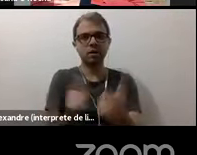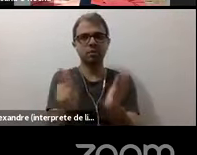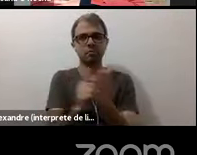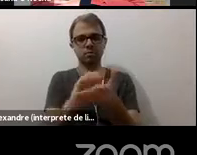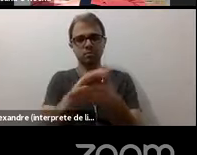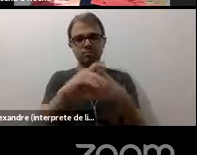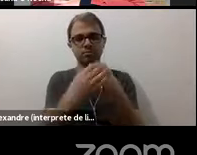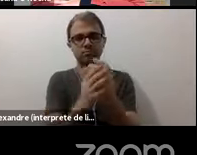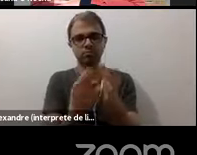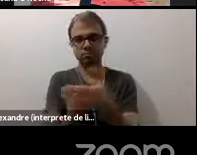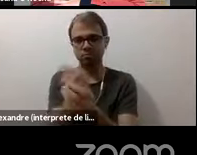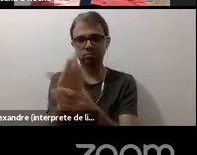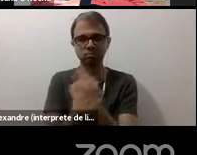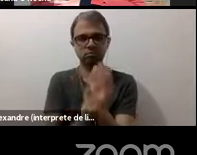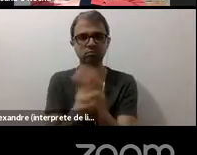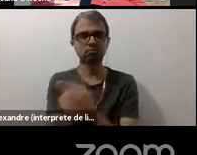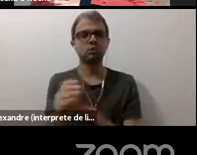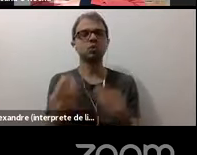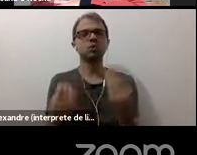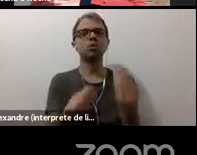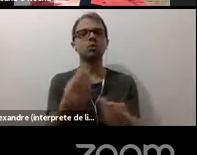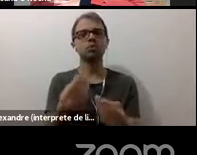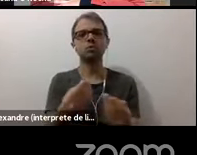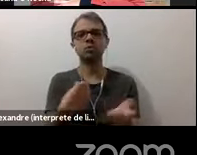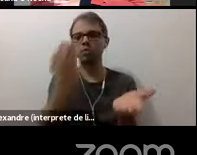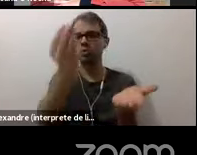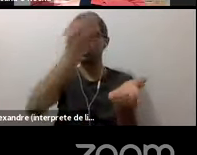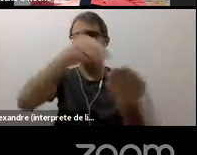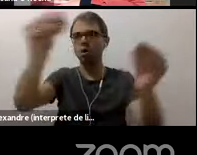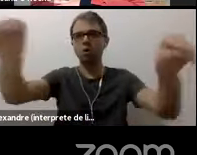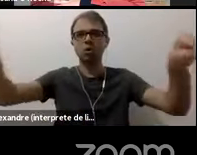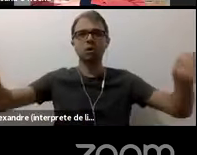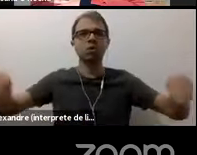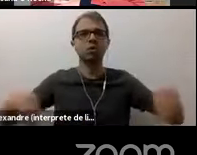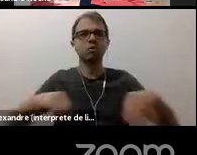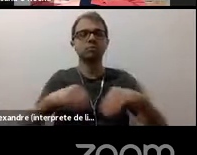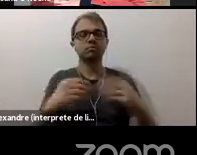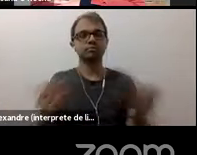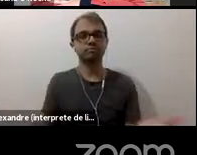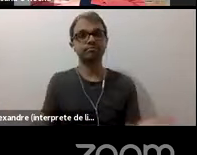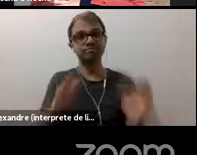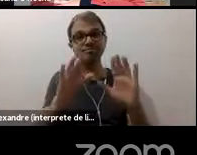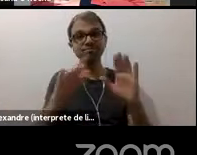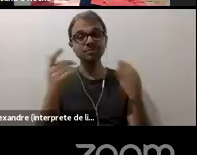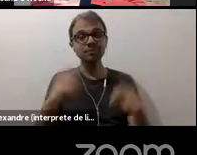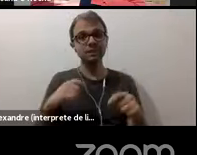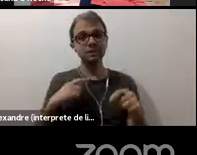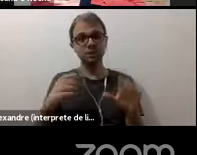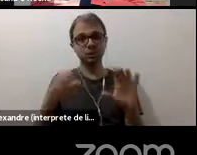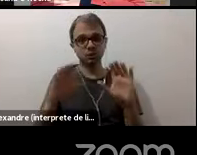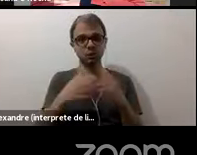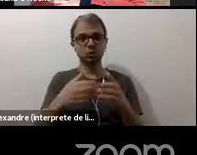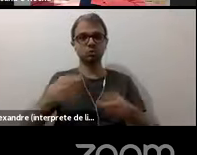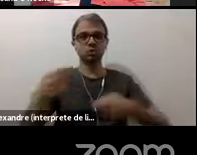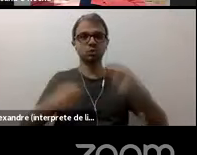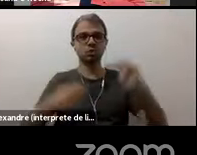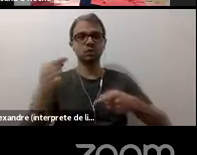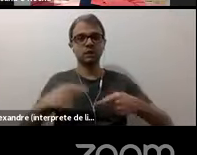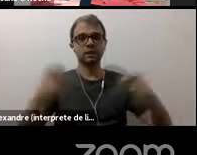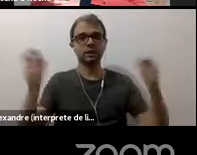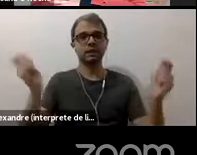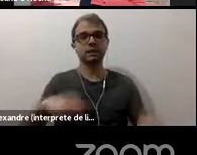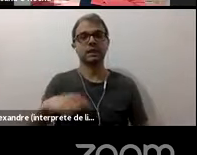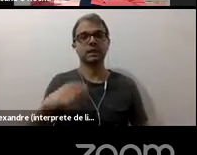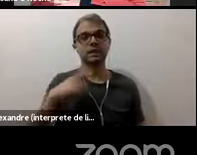Então, somente mesmo com esses grupos de discussão para que essas ideias criativas